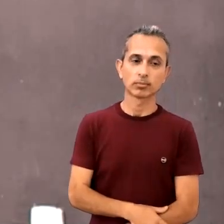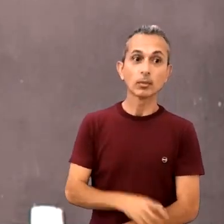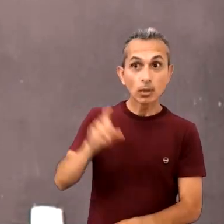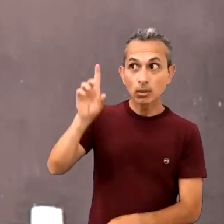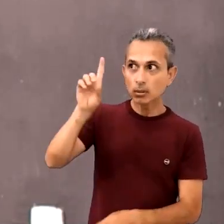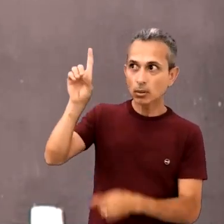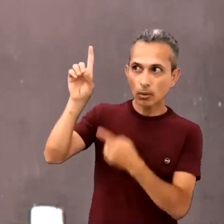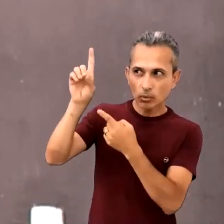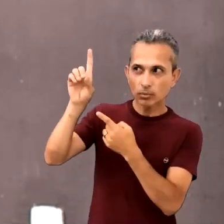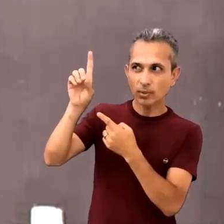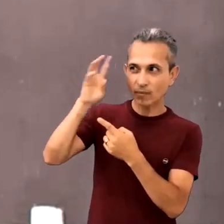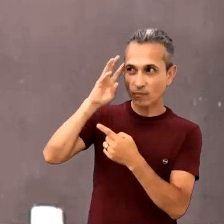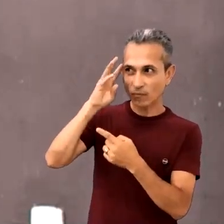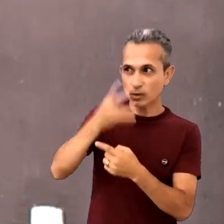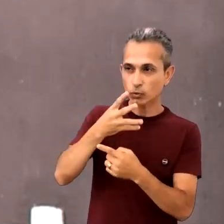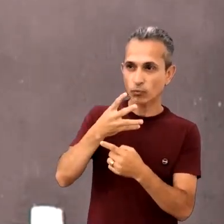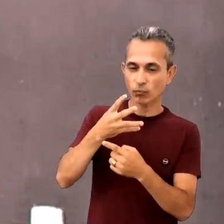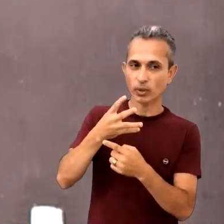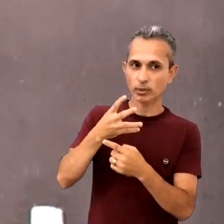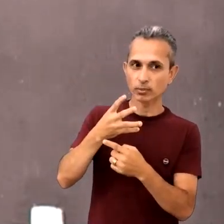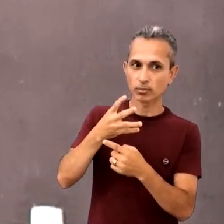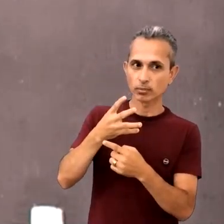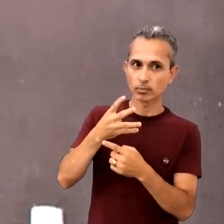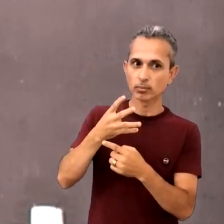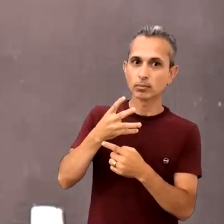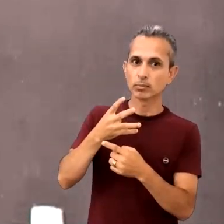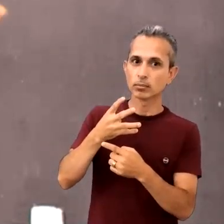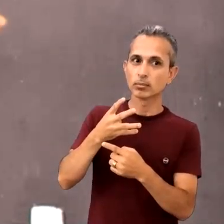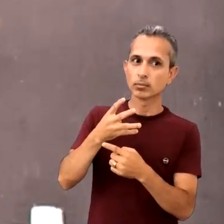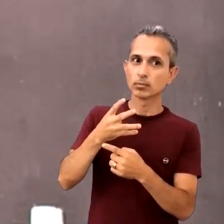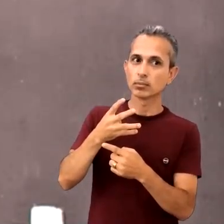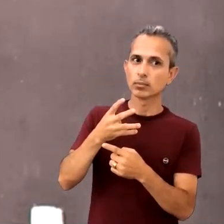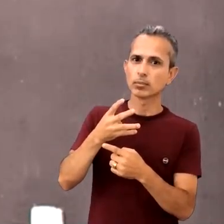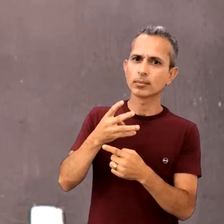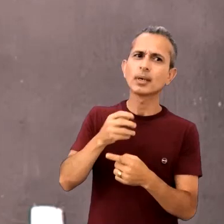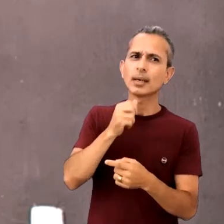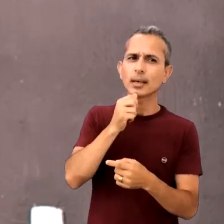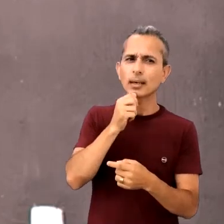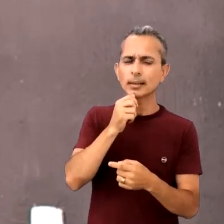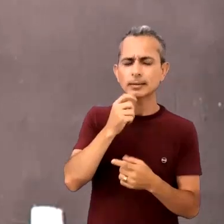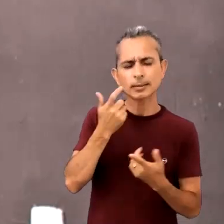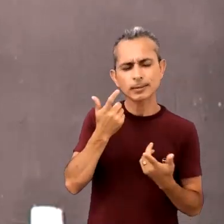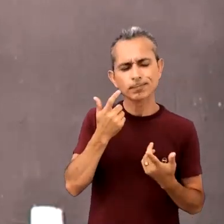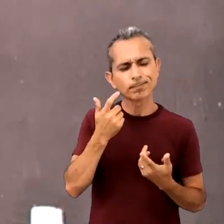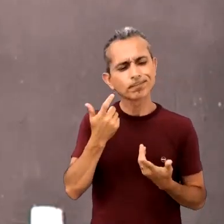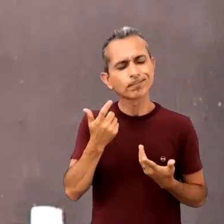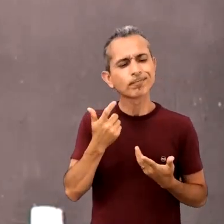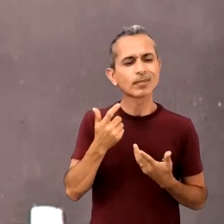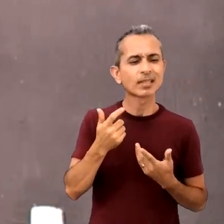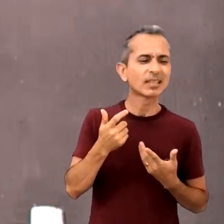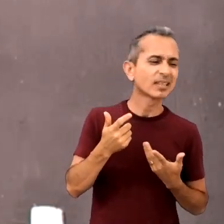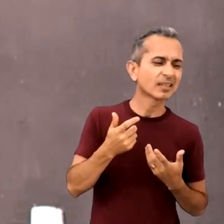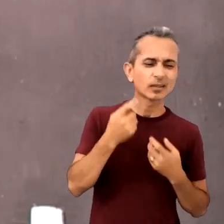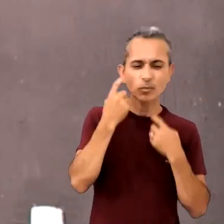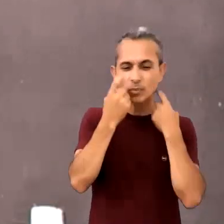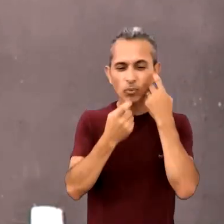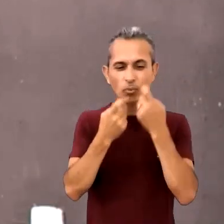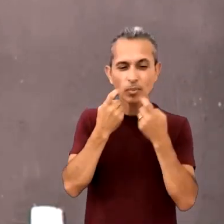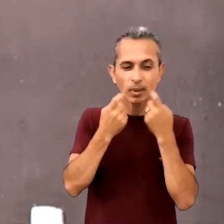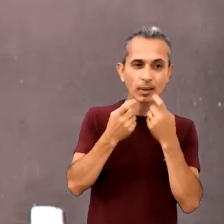Deus vai agir nessa situação. Ela não falou que Deus ia agir. Ela ainda está amargurada. Apesar de que no final ela vai louvar o